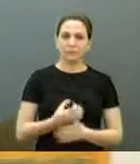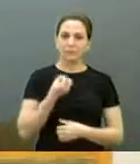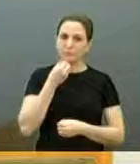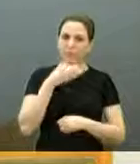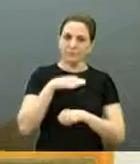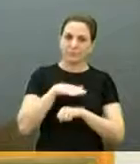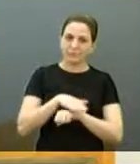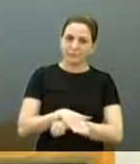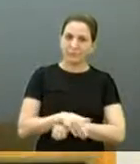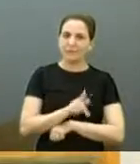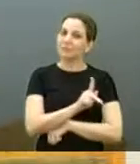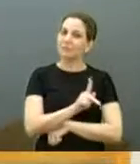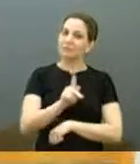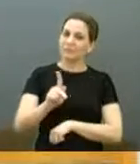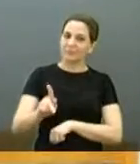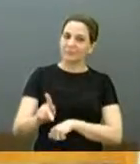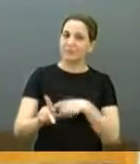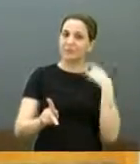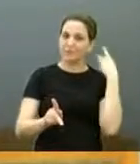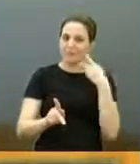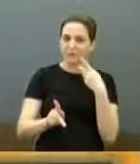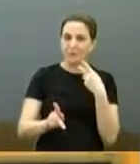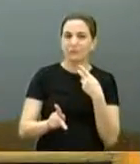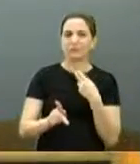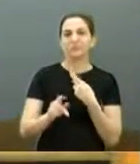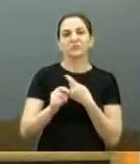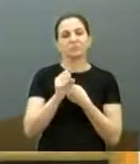Boa noite, senhor presidente, vereadores,